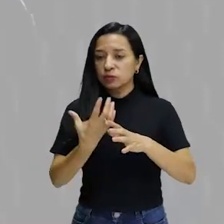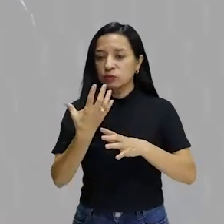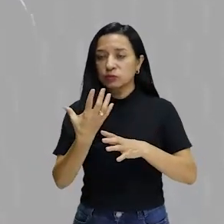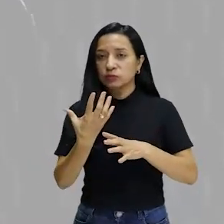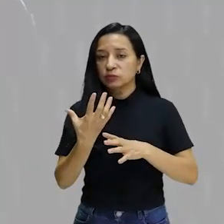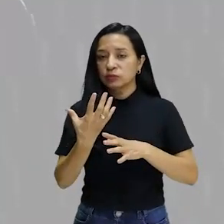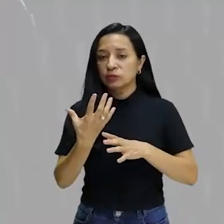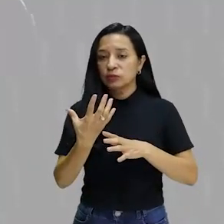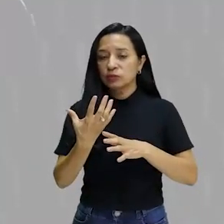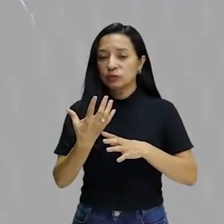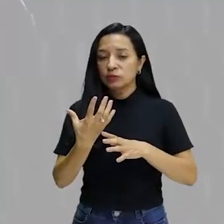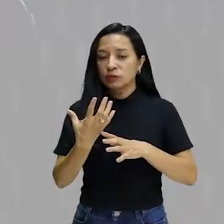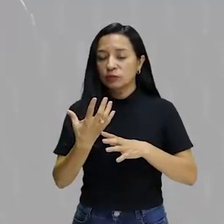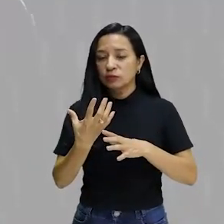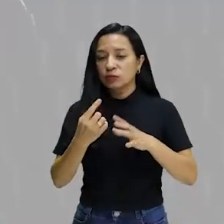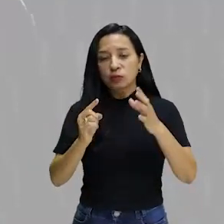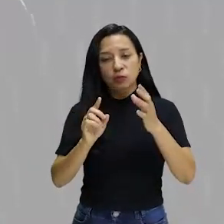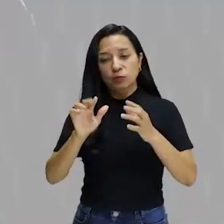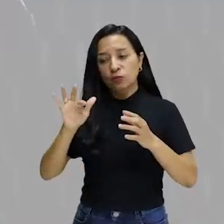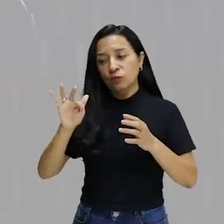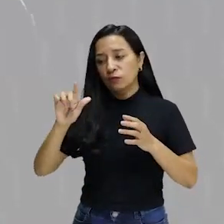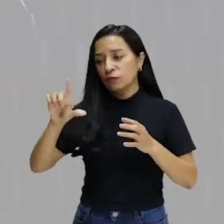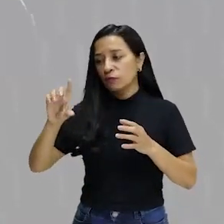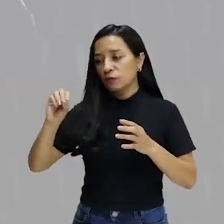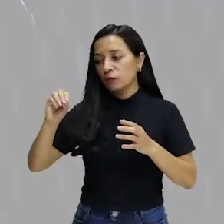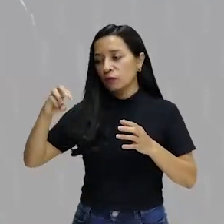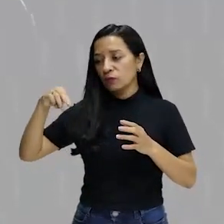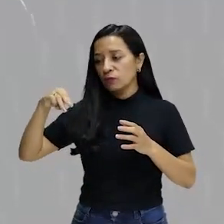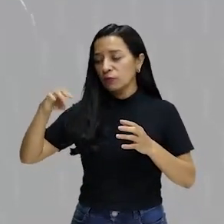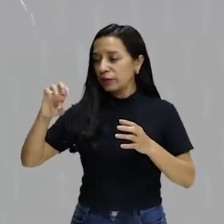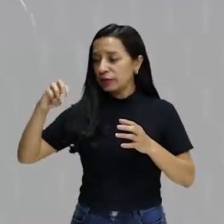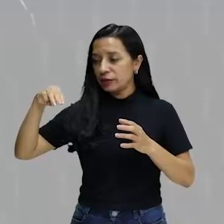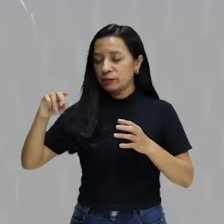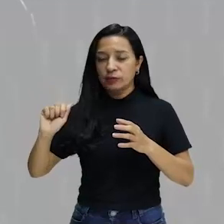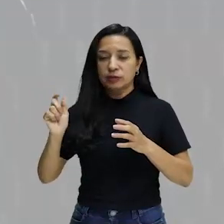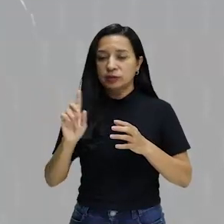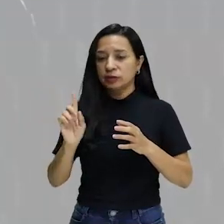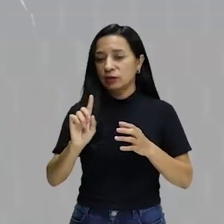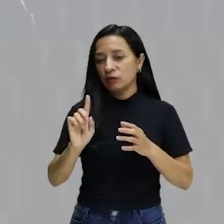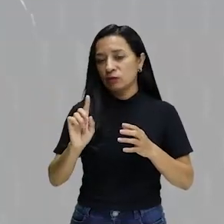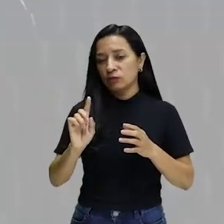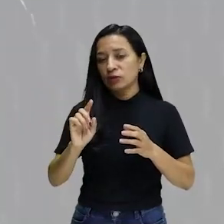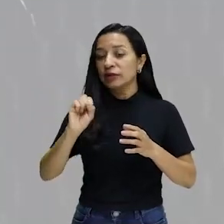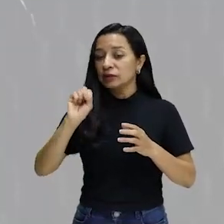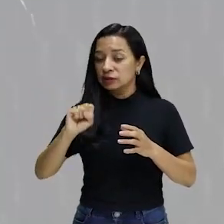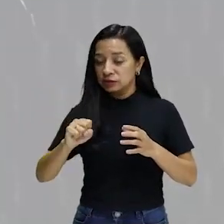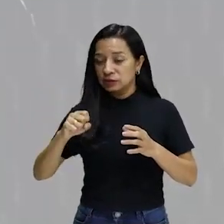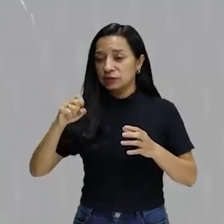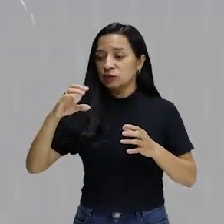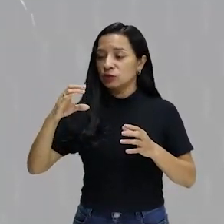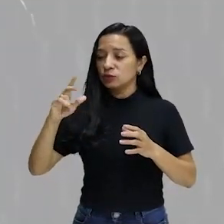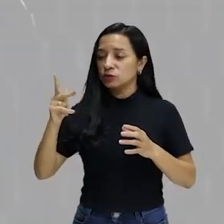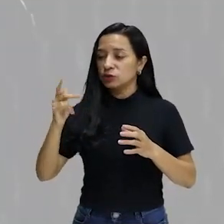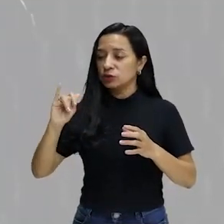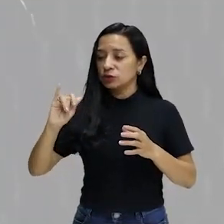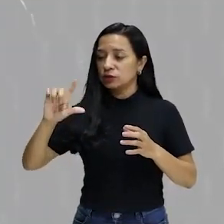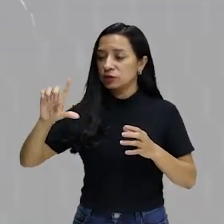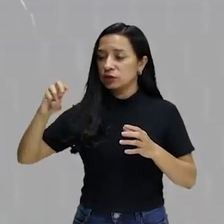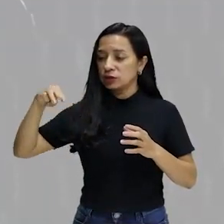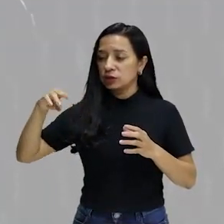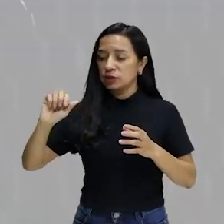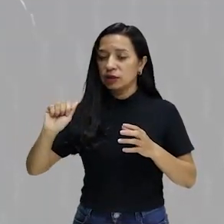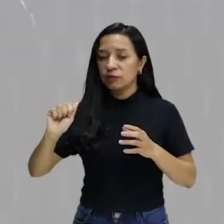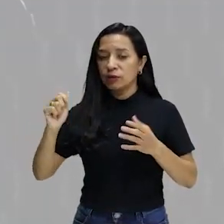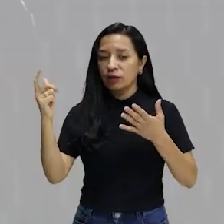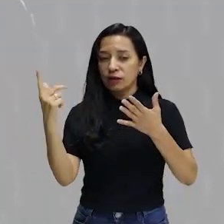cima, não vai ser pelo floema, vai ser pelo xilema. Isso aqui foi uma pegadinha, pessoal, tá? Então, é errado